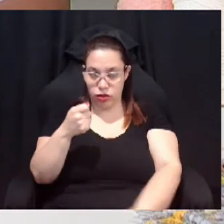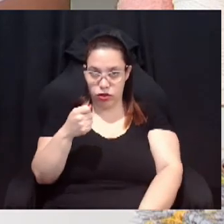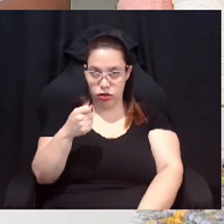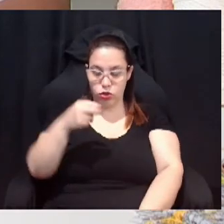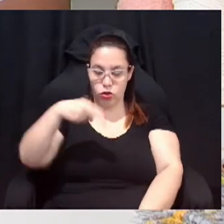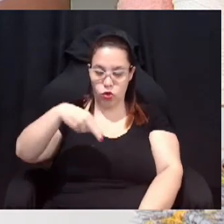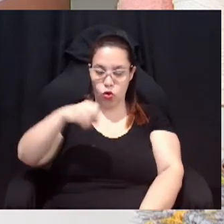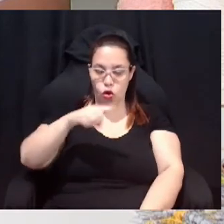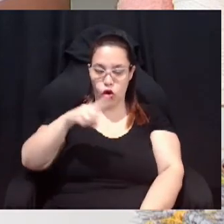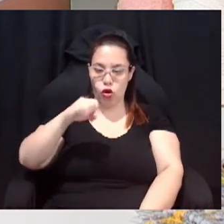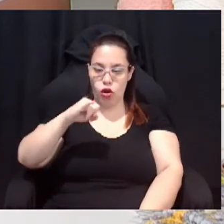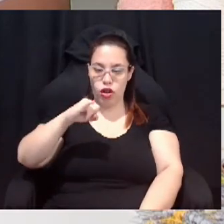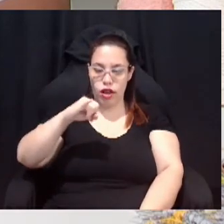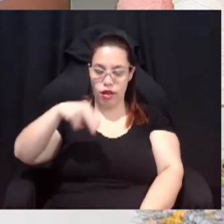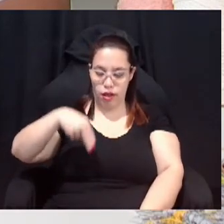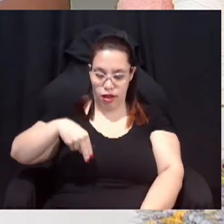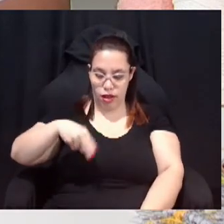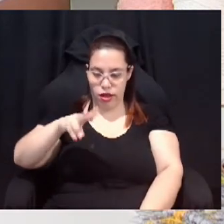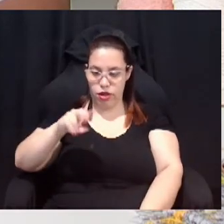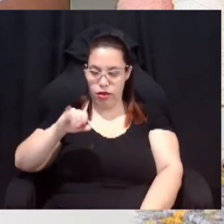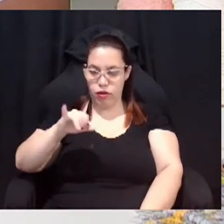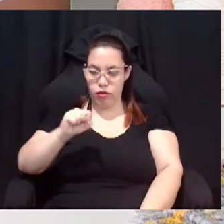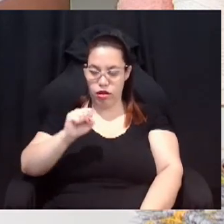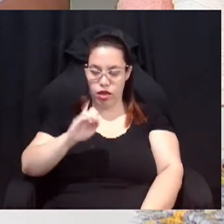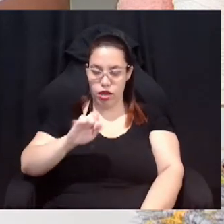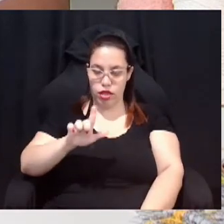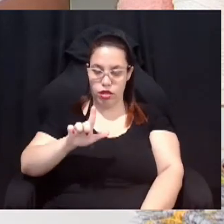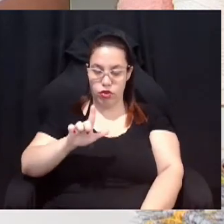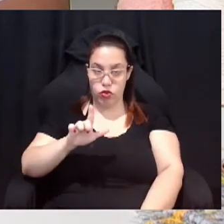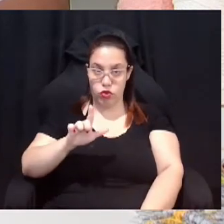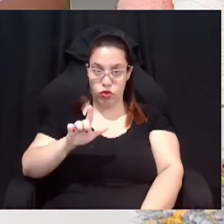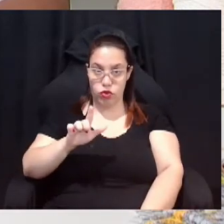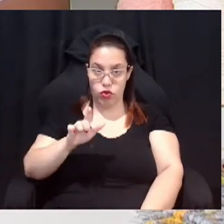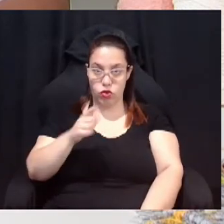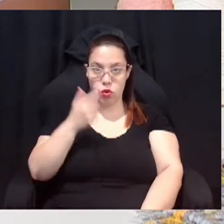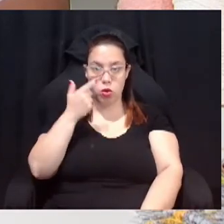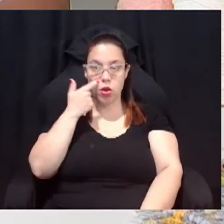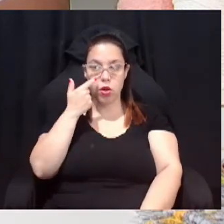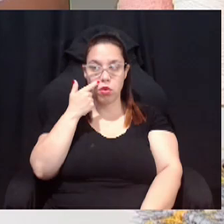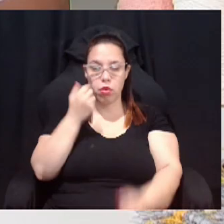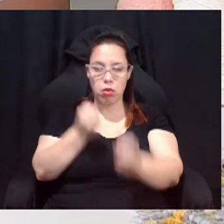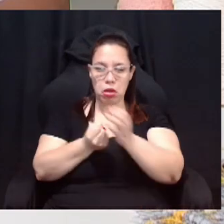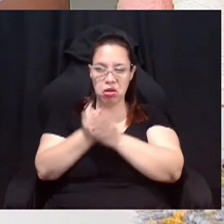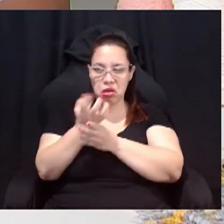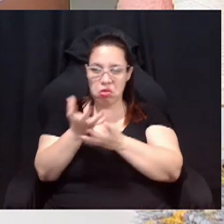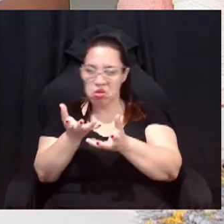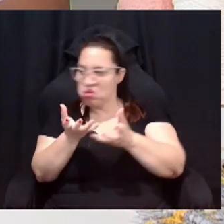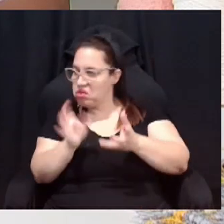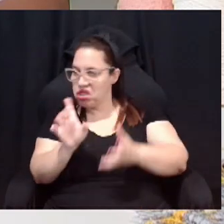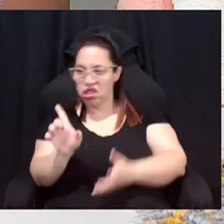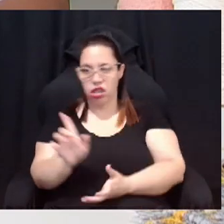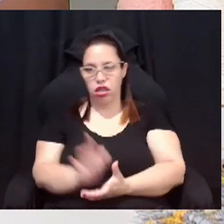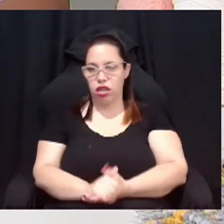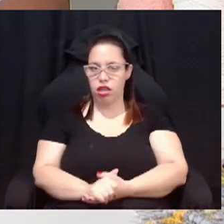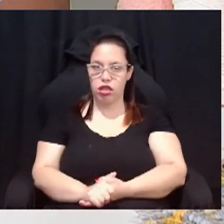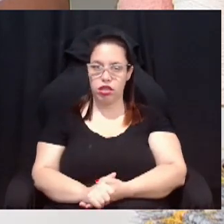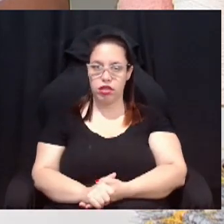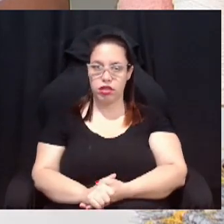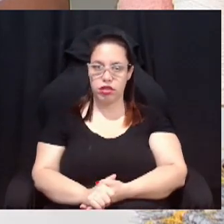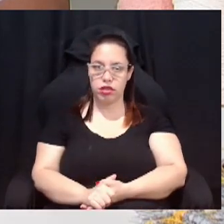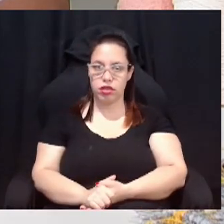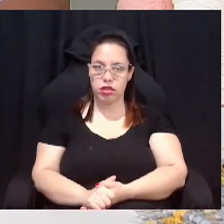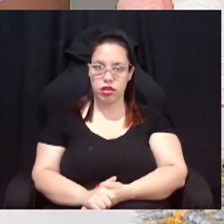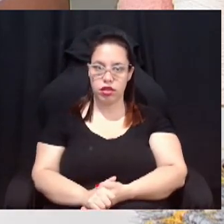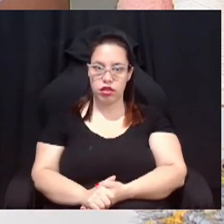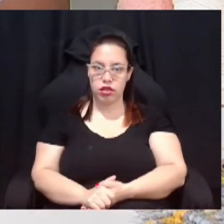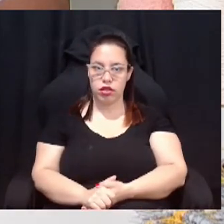porque ele não fica com pontinhas aparentes, a menos que você queira, tá? Ele é mais